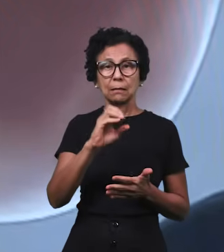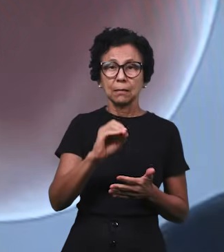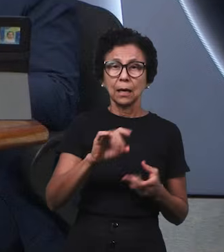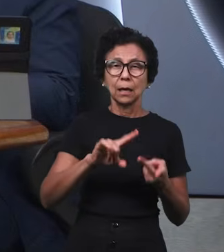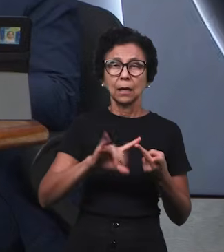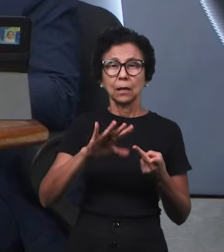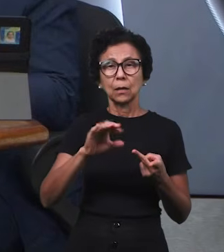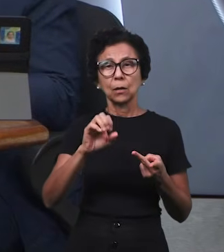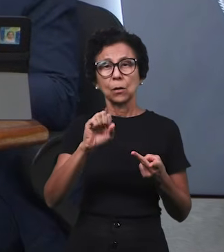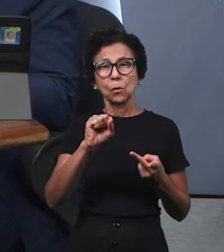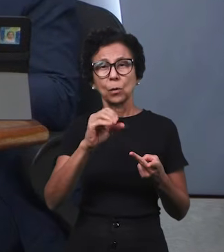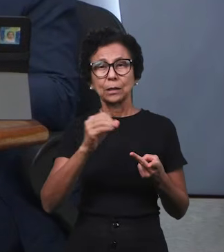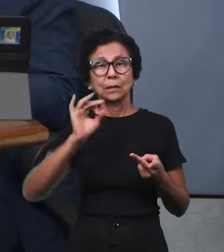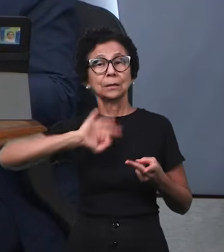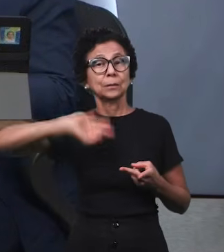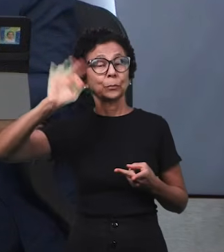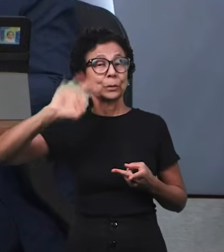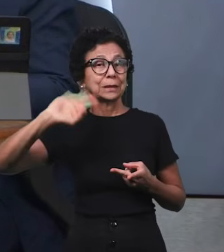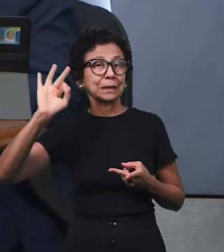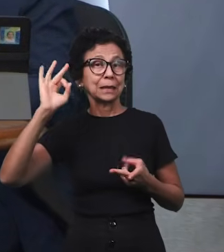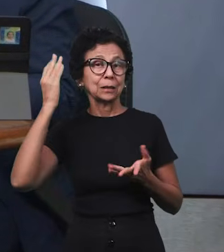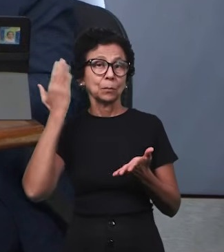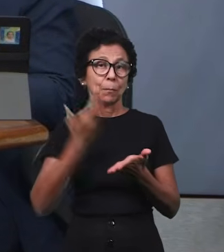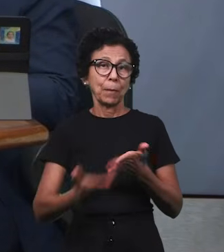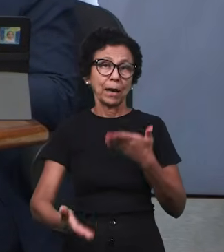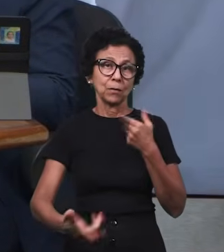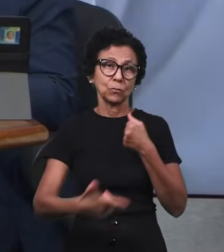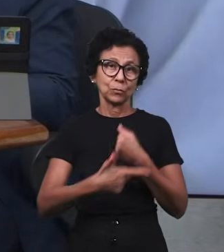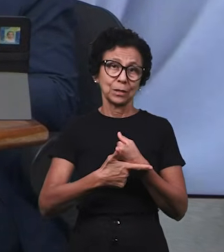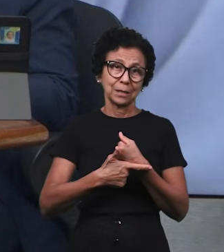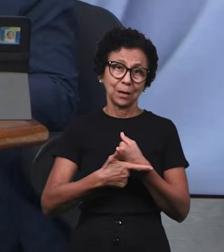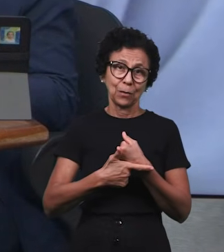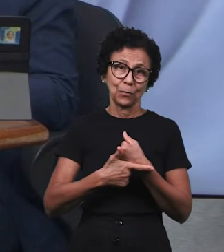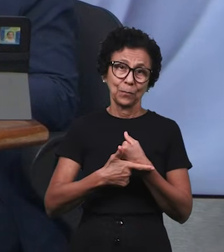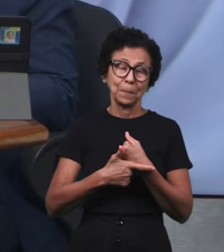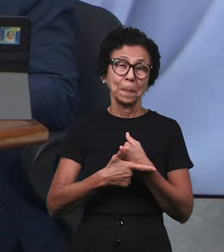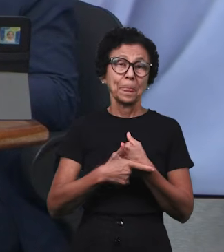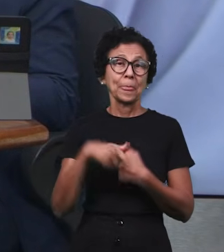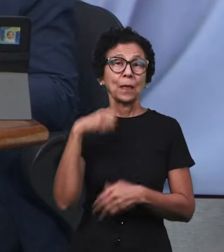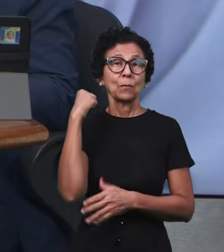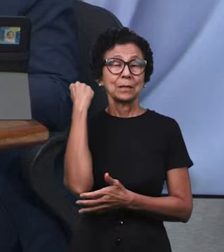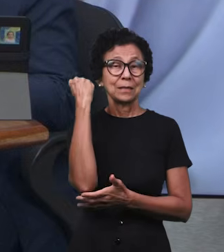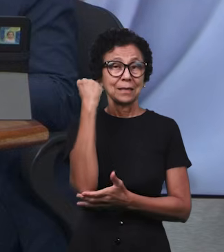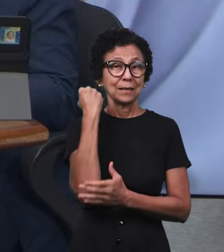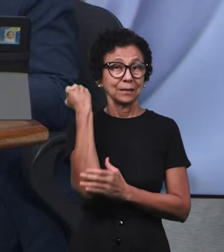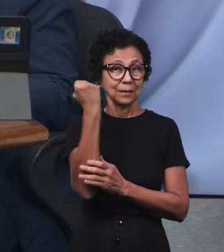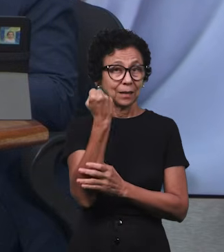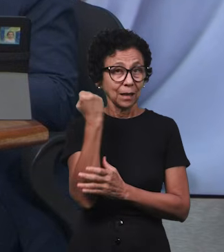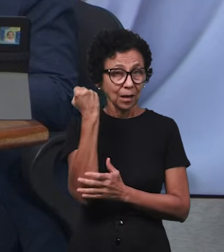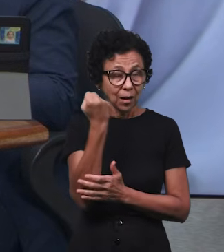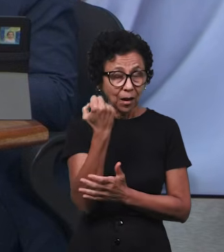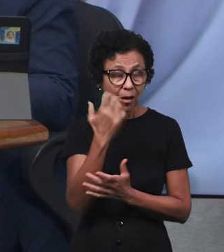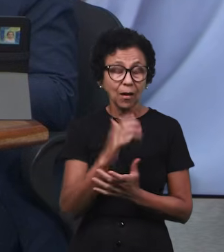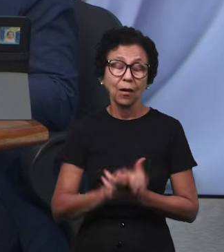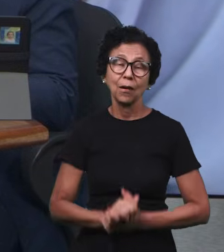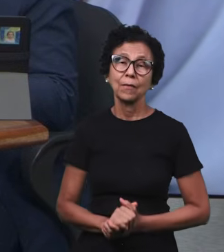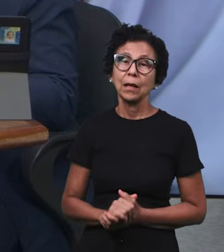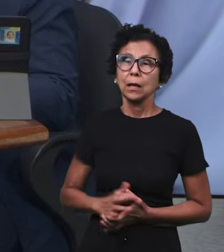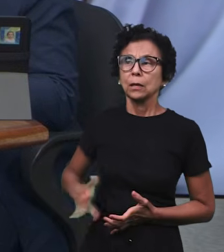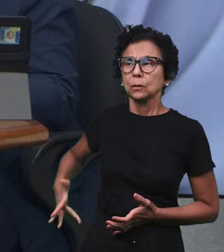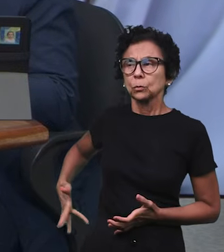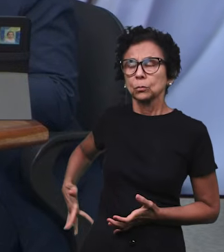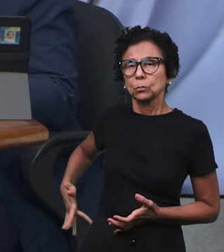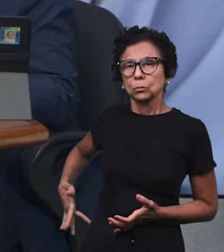rins. É muita coisa. Então é uma doença silenciosa, isso que é o grave. Por isso que as pessoas pouco falam de doença renal